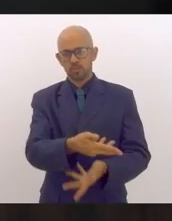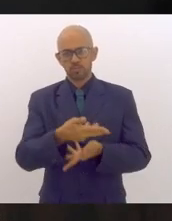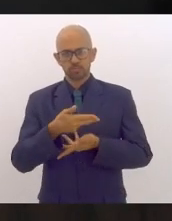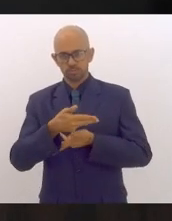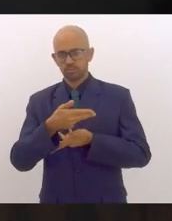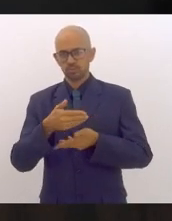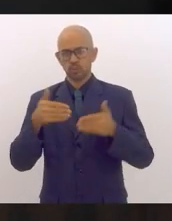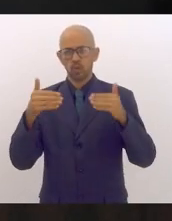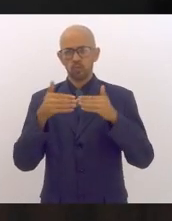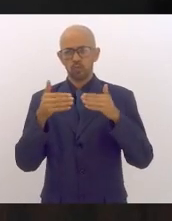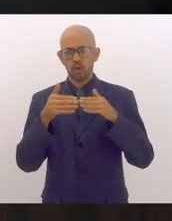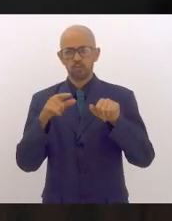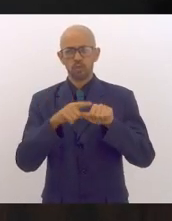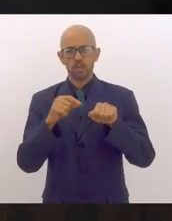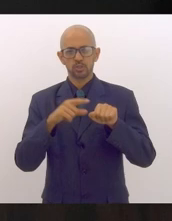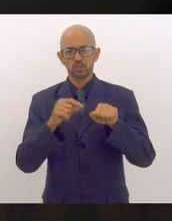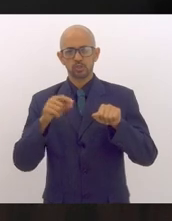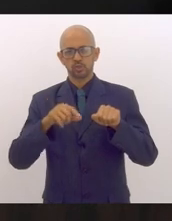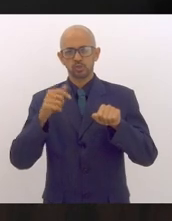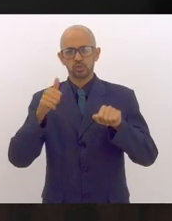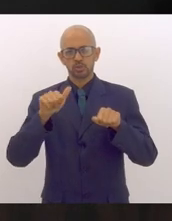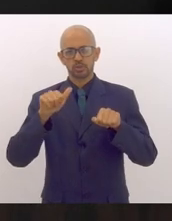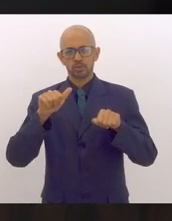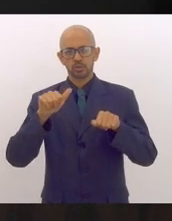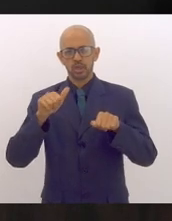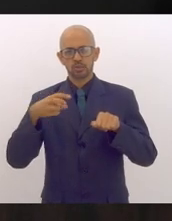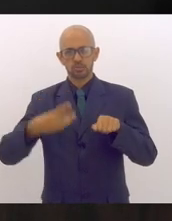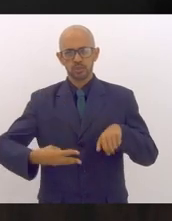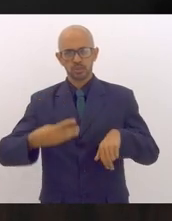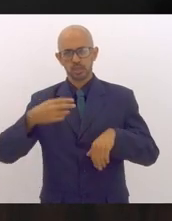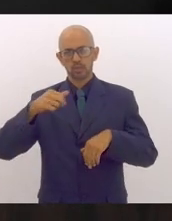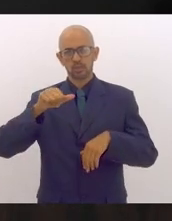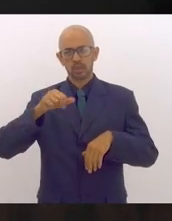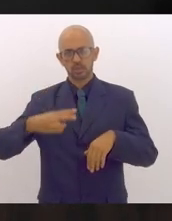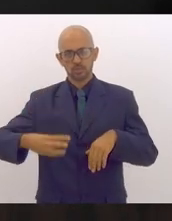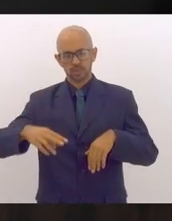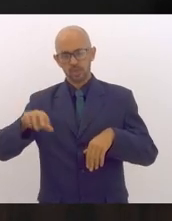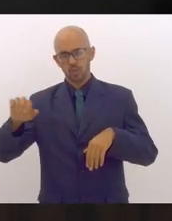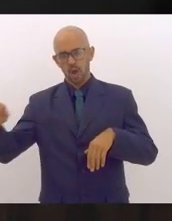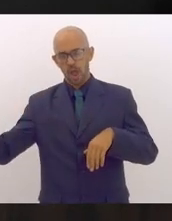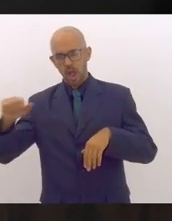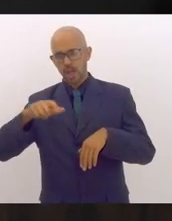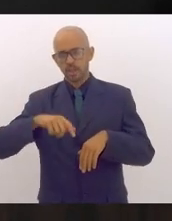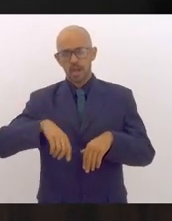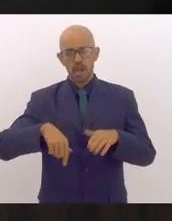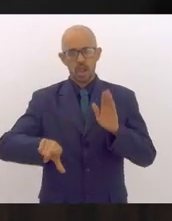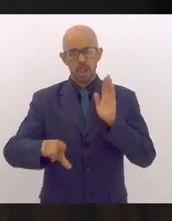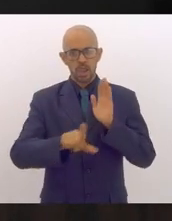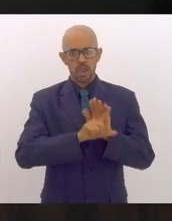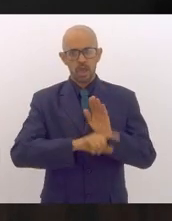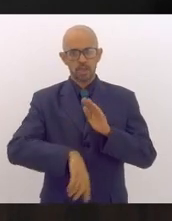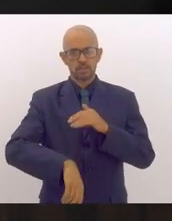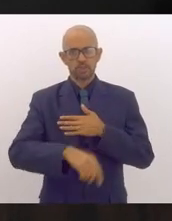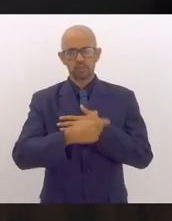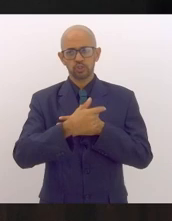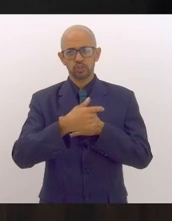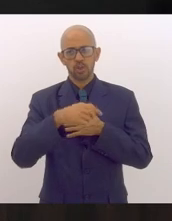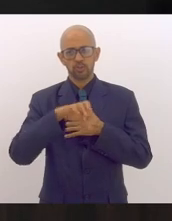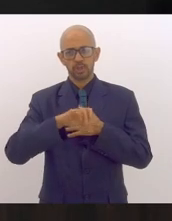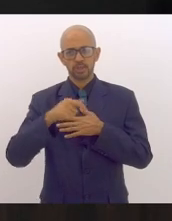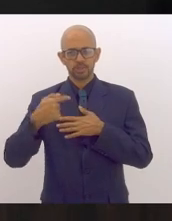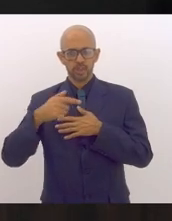artigo 13º e 13º-A da lei 2877, de 22 de dezembro de